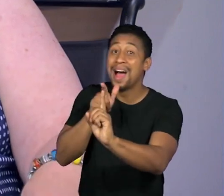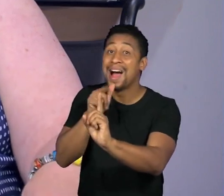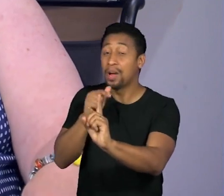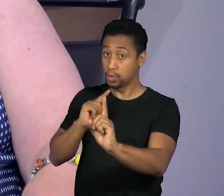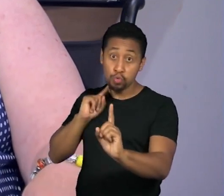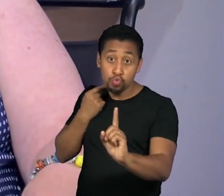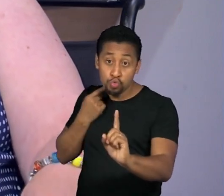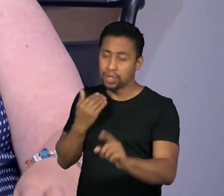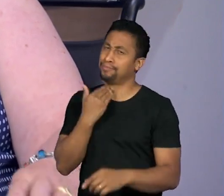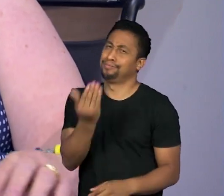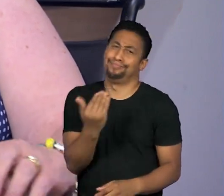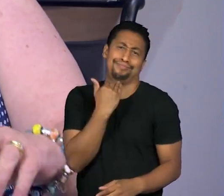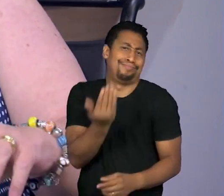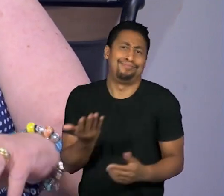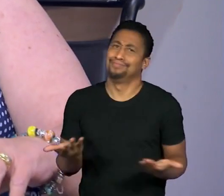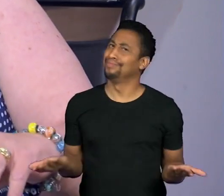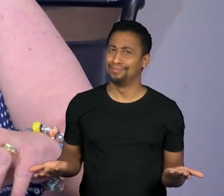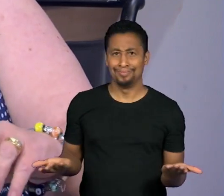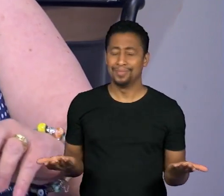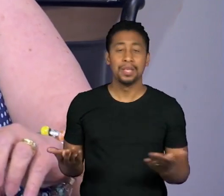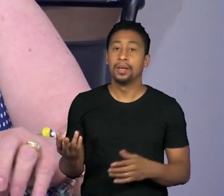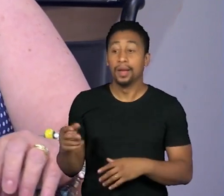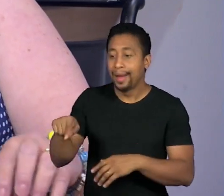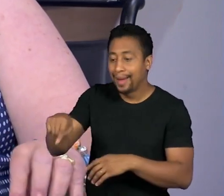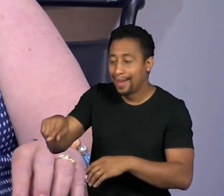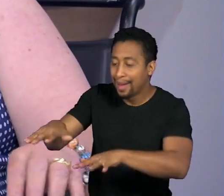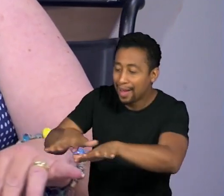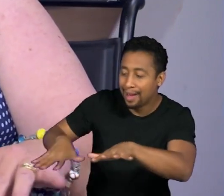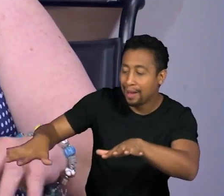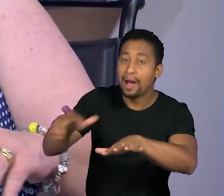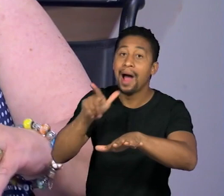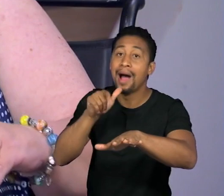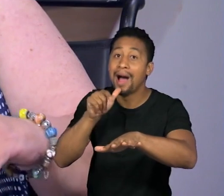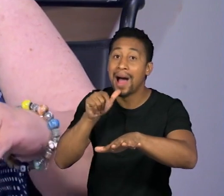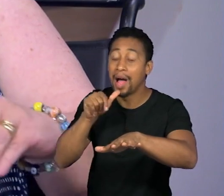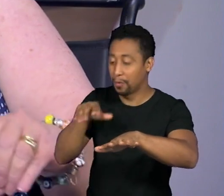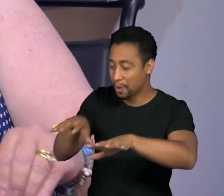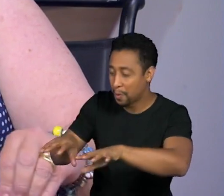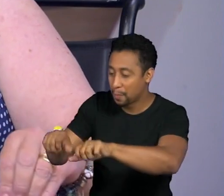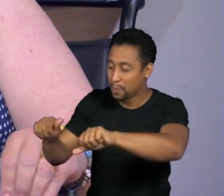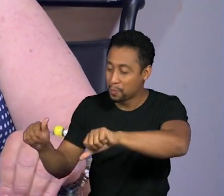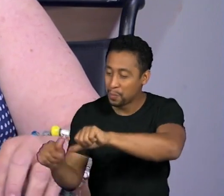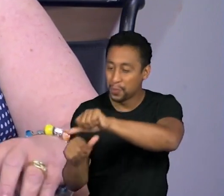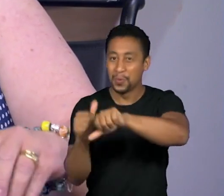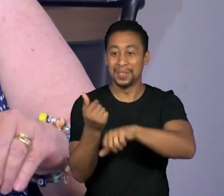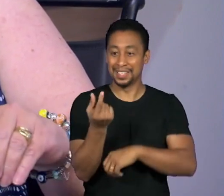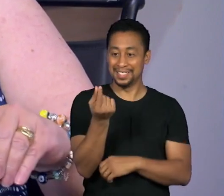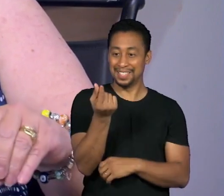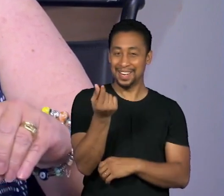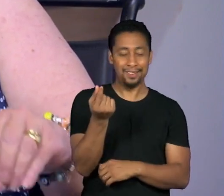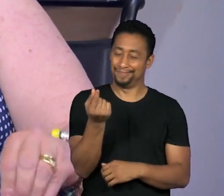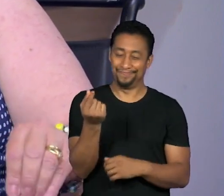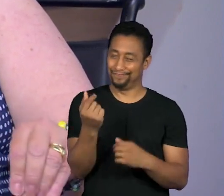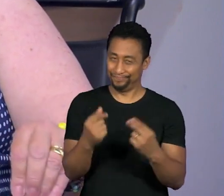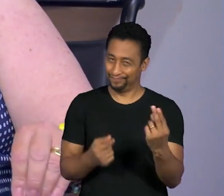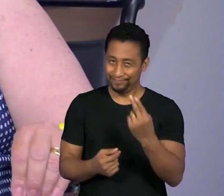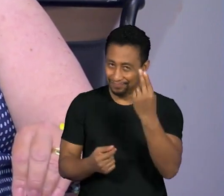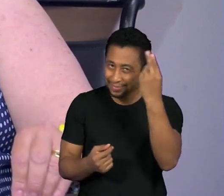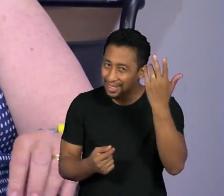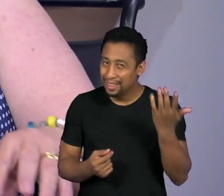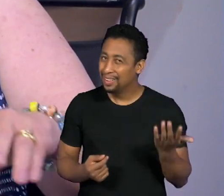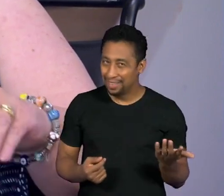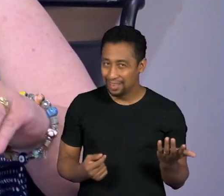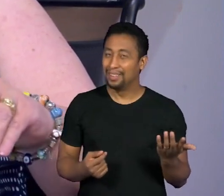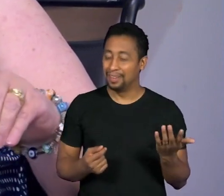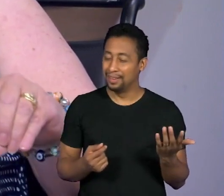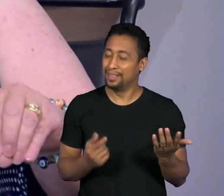água. Então, essa enucleação dos favorecidos é algo bastante sério.